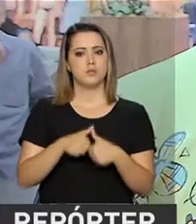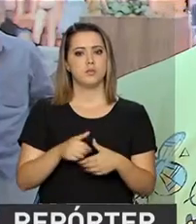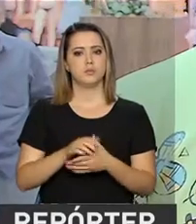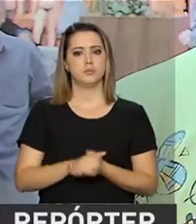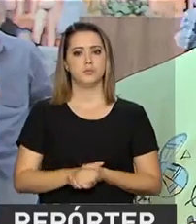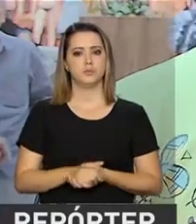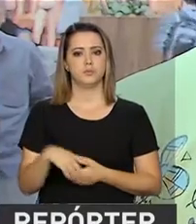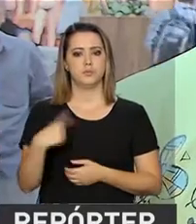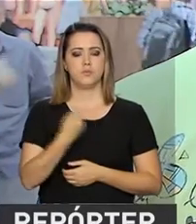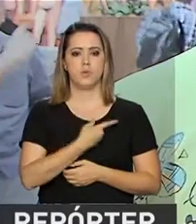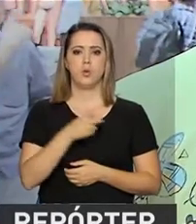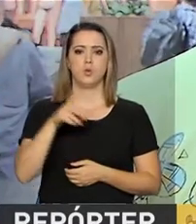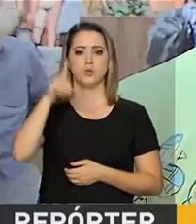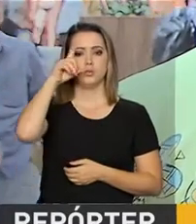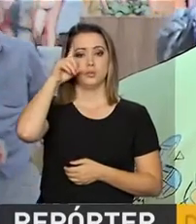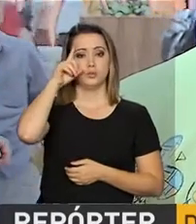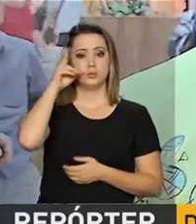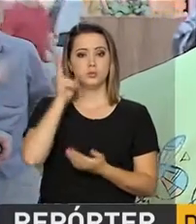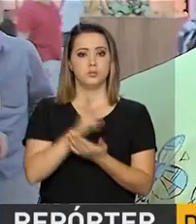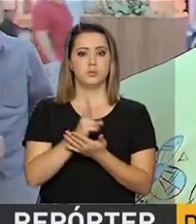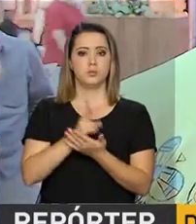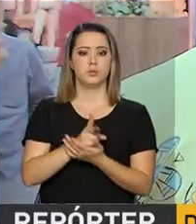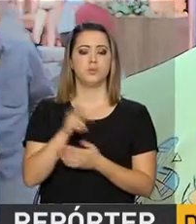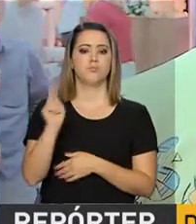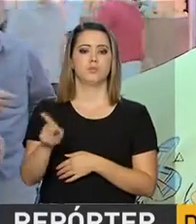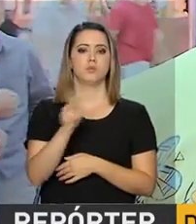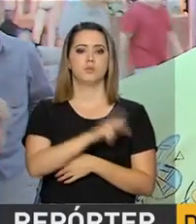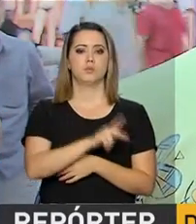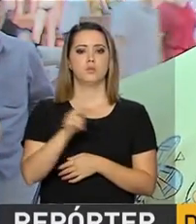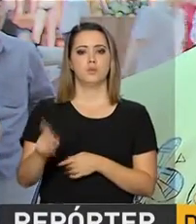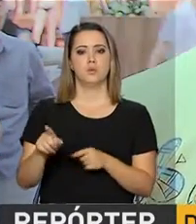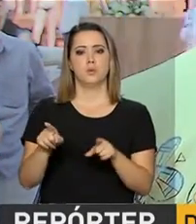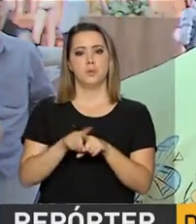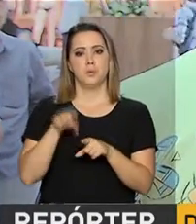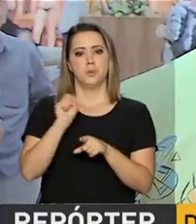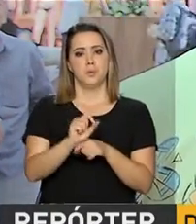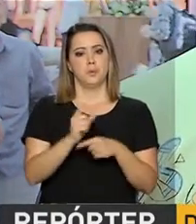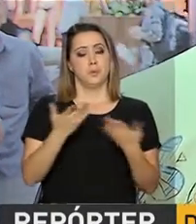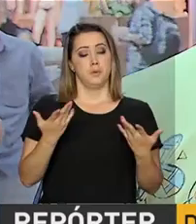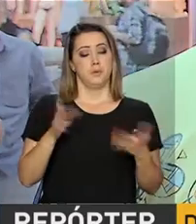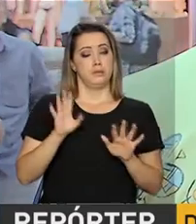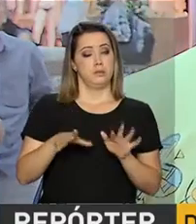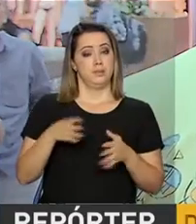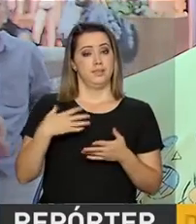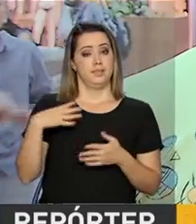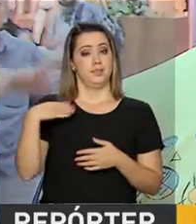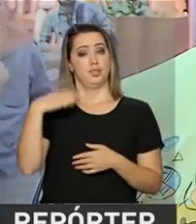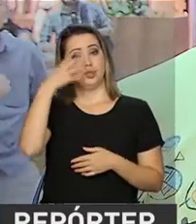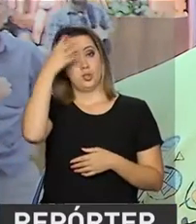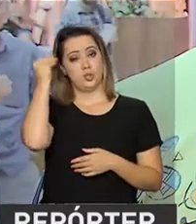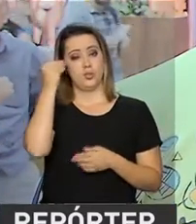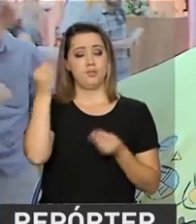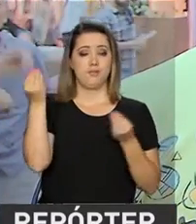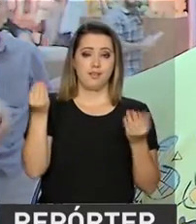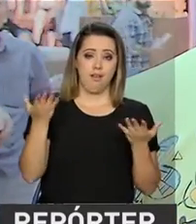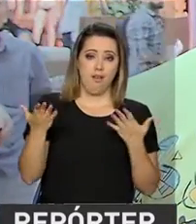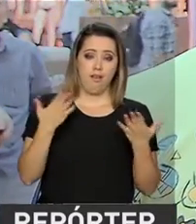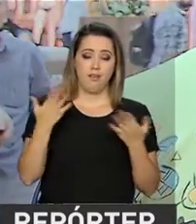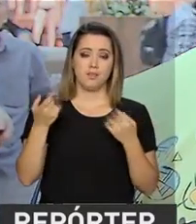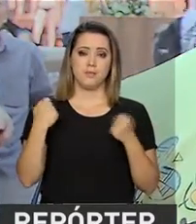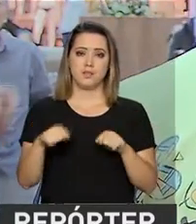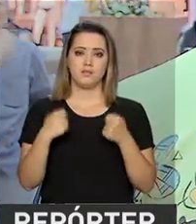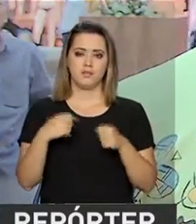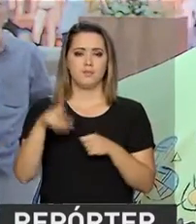pode ser um fator de conflito mas sempre nessa corrida a gente esquece né dessas atitudes não é que tem que